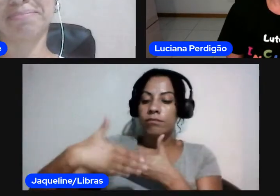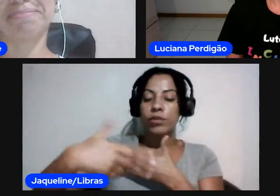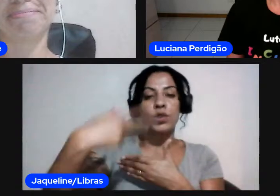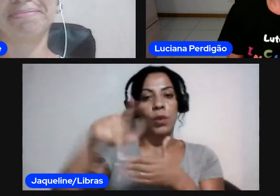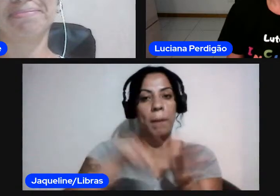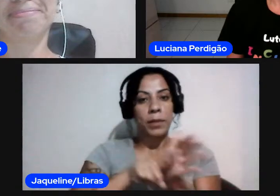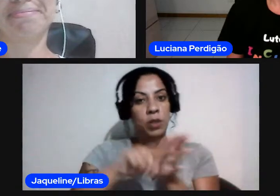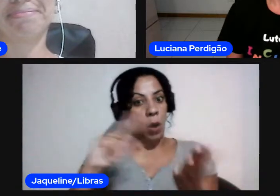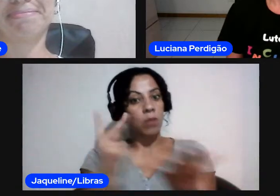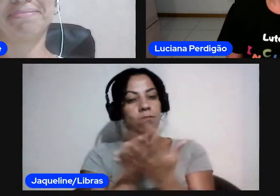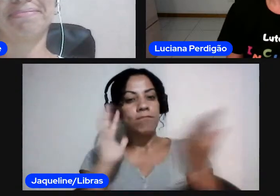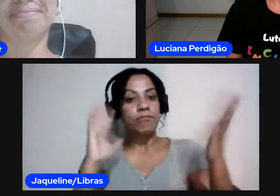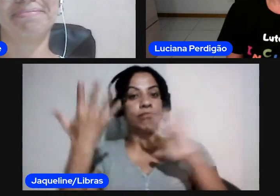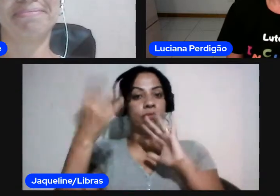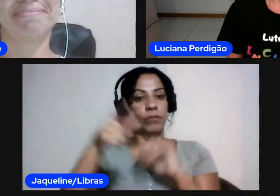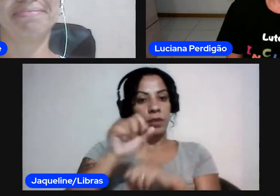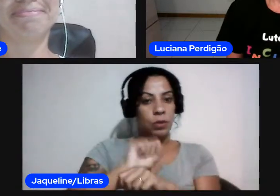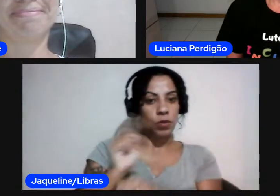pesquisa?